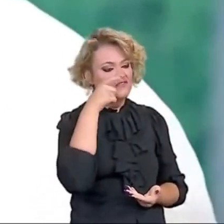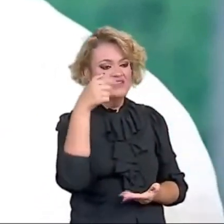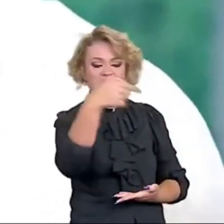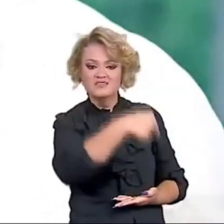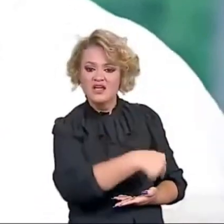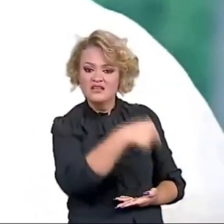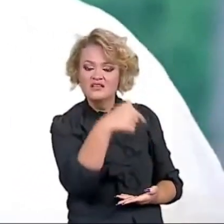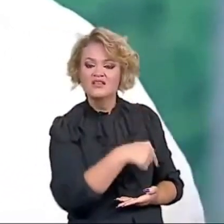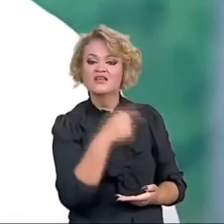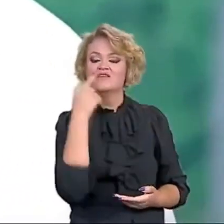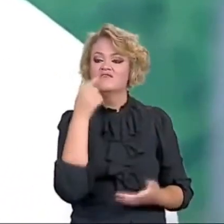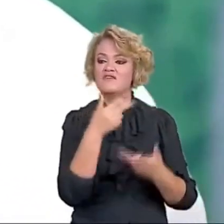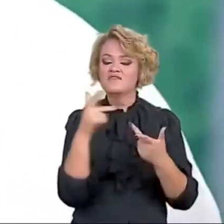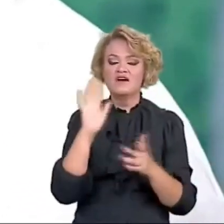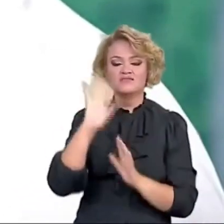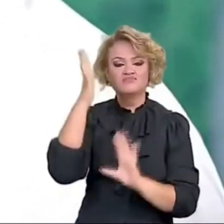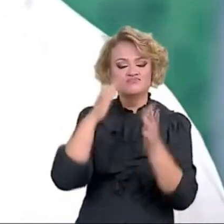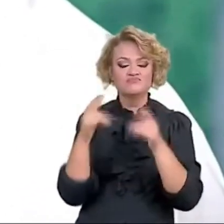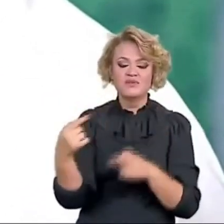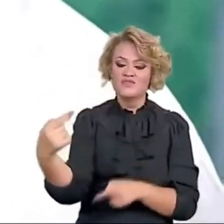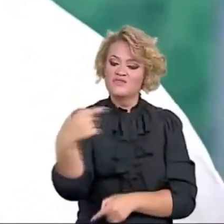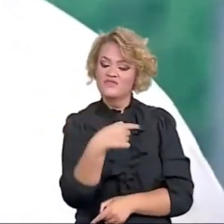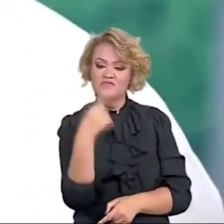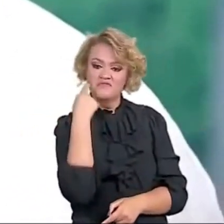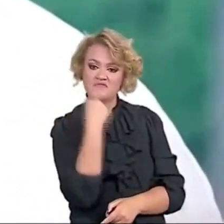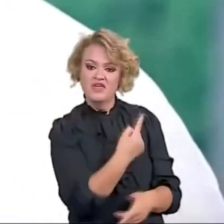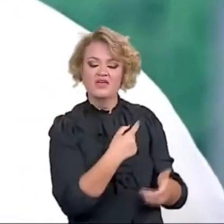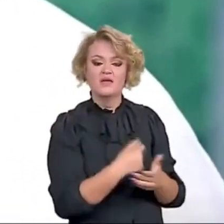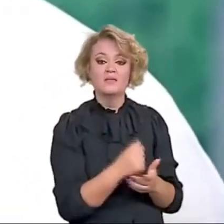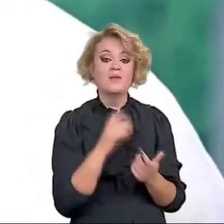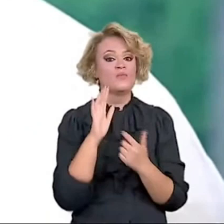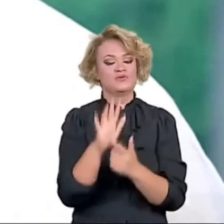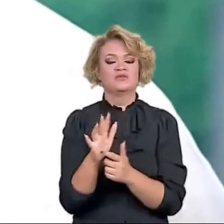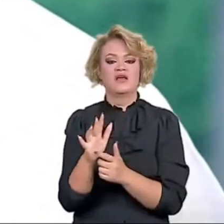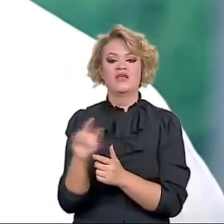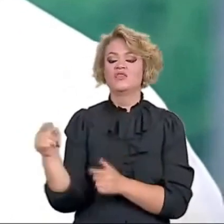de perto, sabe? Para a gente poder mostrar que nós não estamos